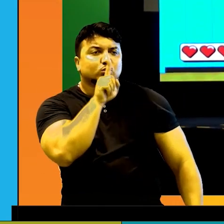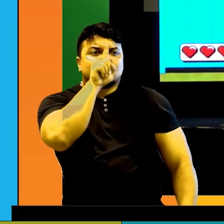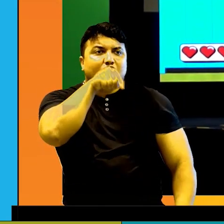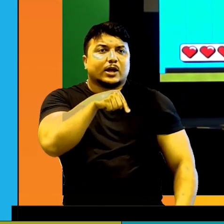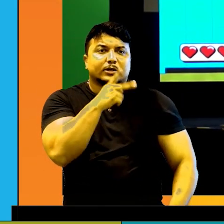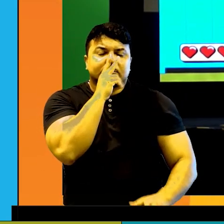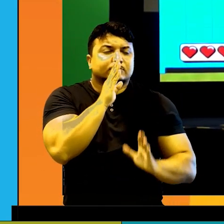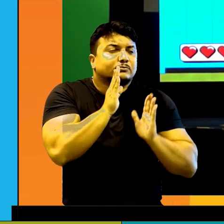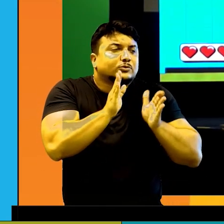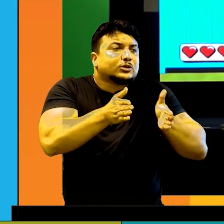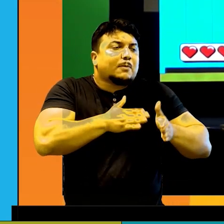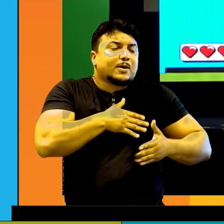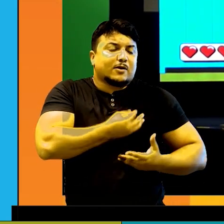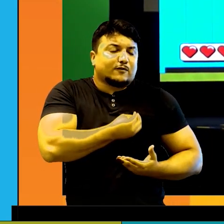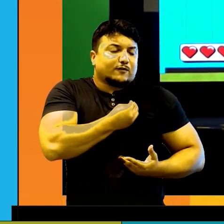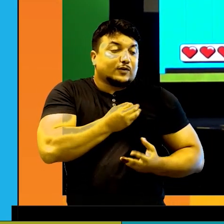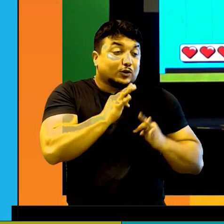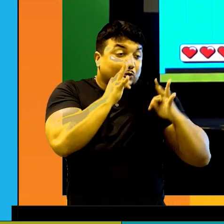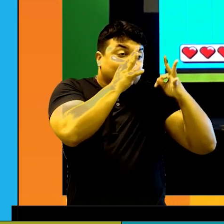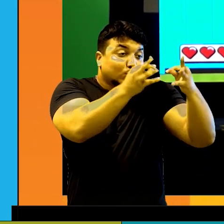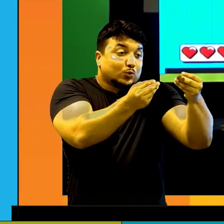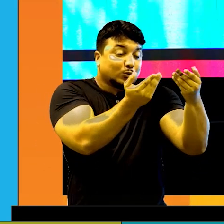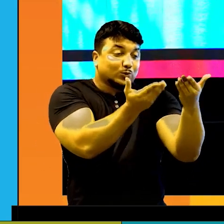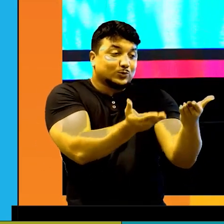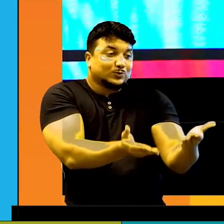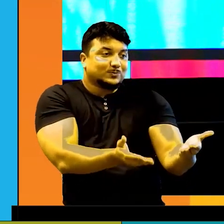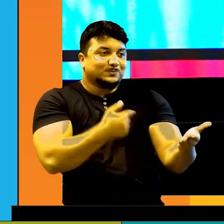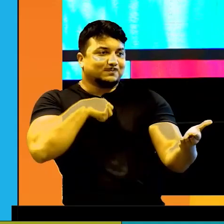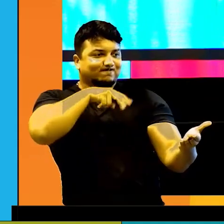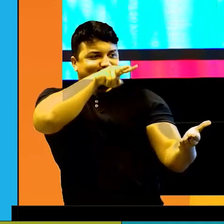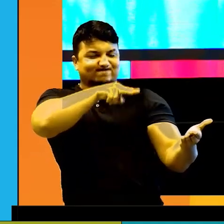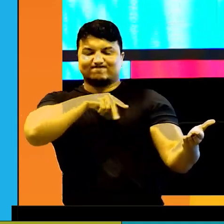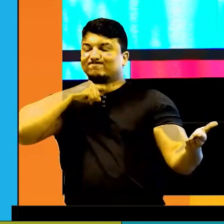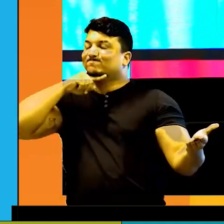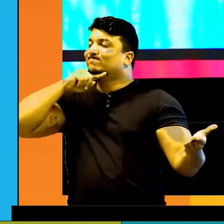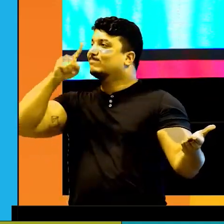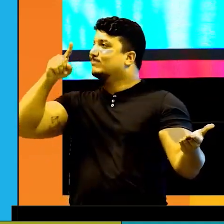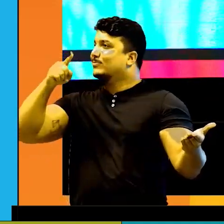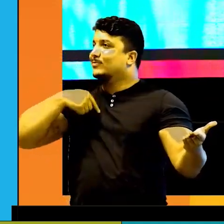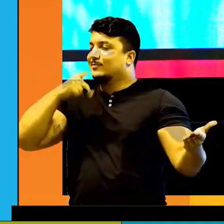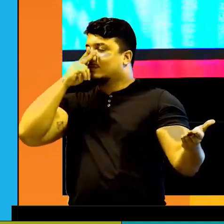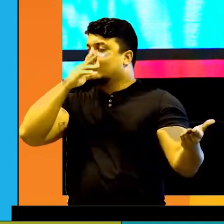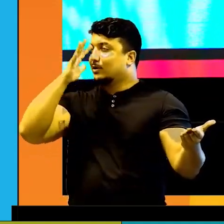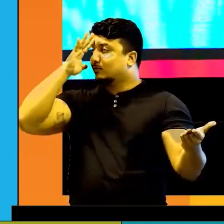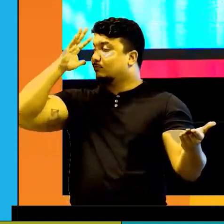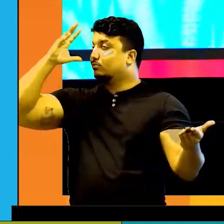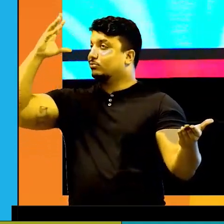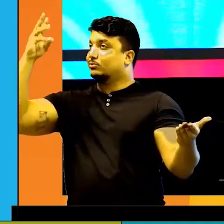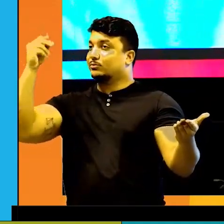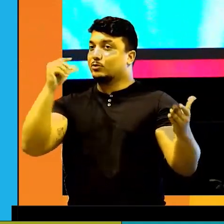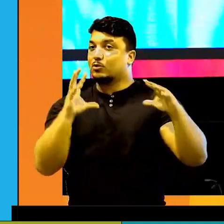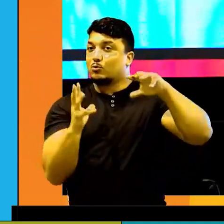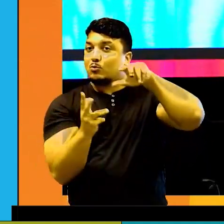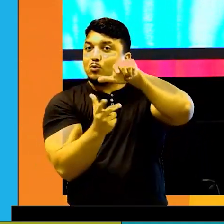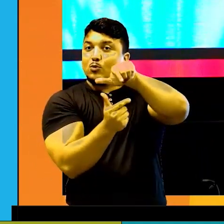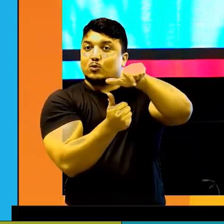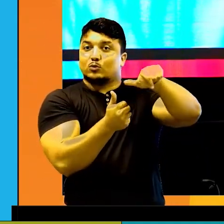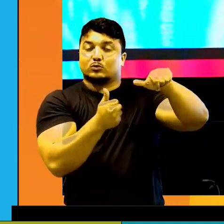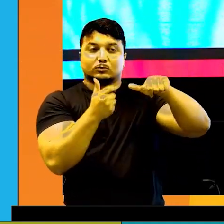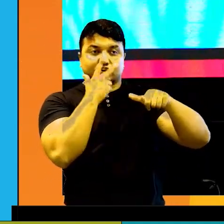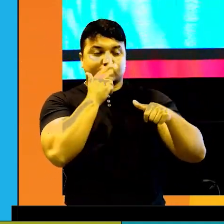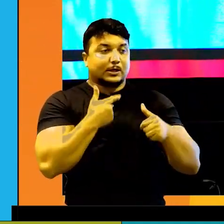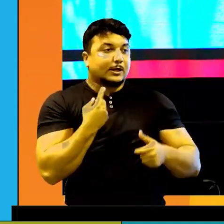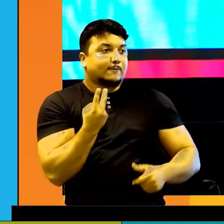és toda a minha vida. Não o vejo assim, desencantado. Passo no mundo, o mundo a